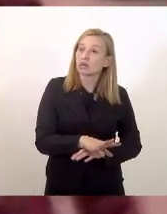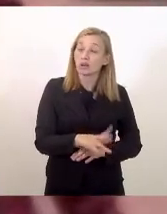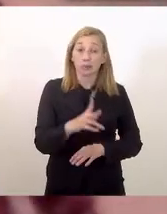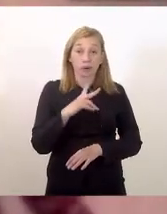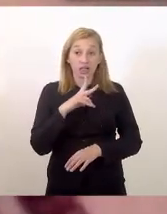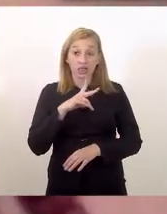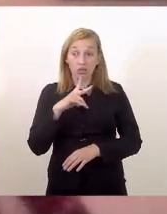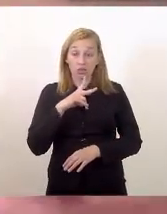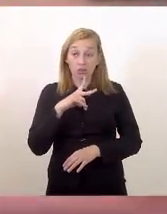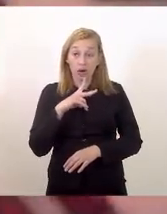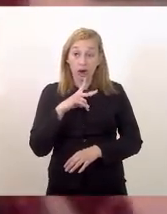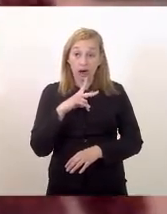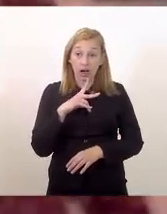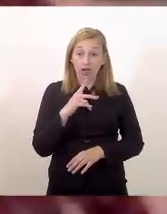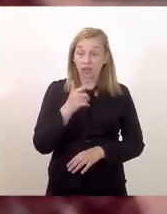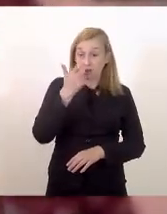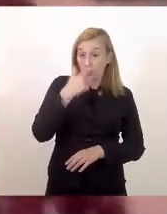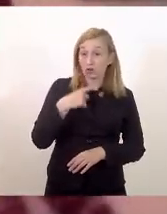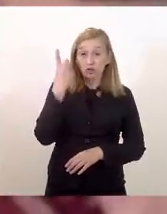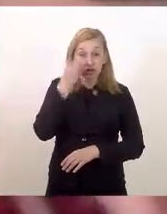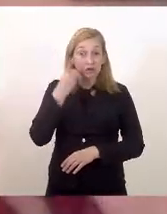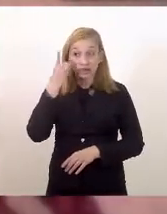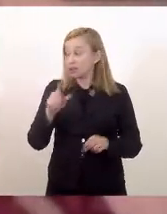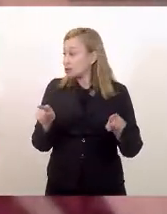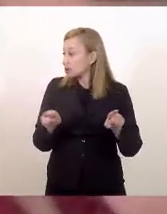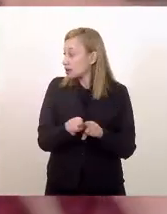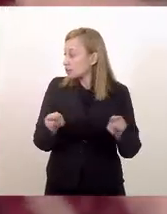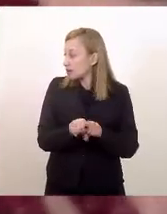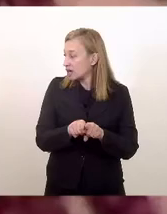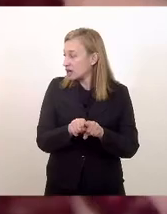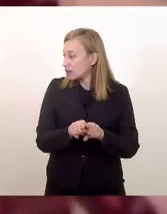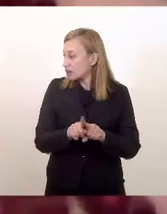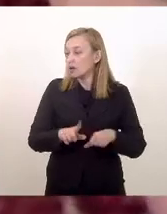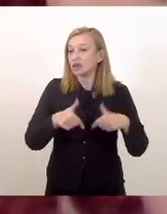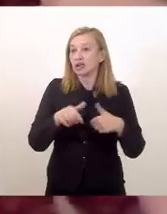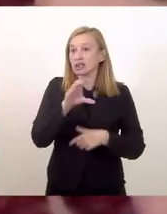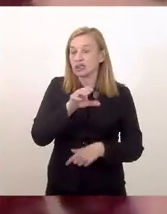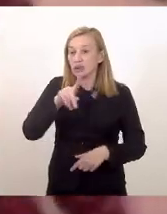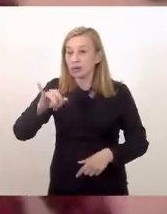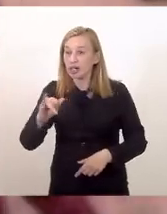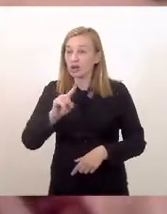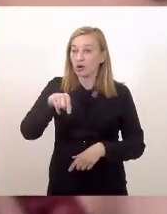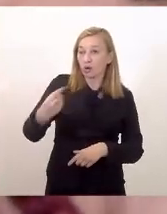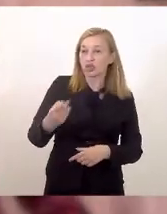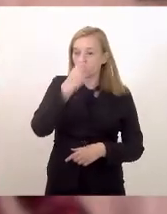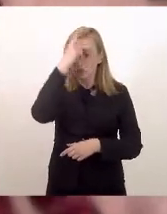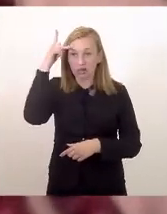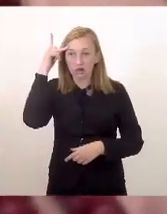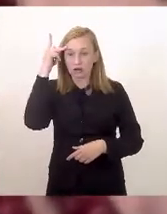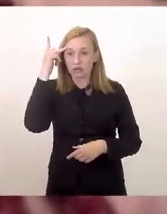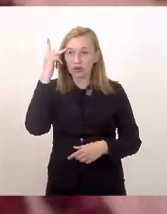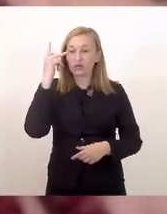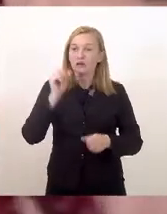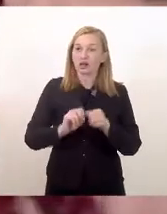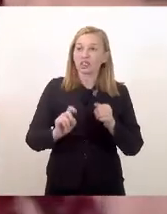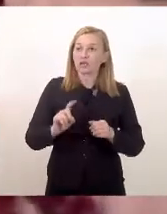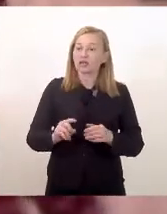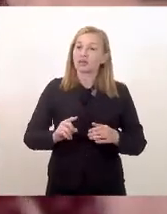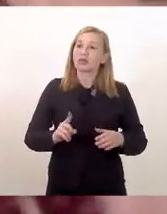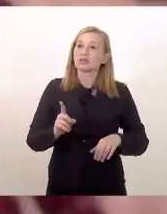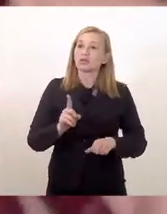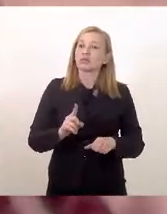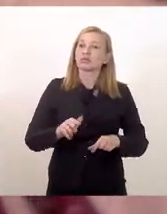individualmente enquanto mandatos, mas no âmbito da CPI e de outras ações que realizamos no decorrer da nossa